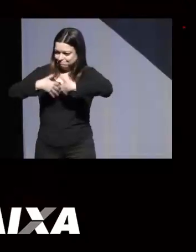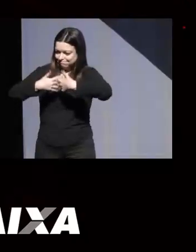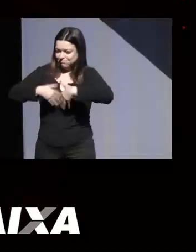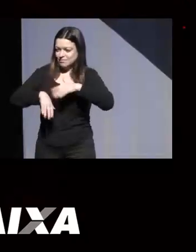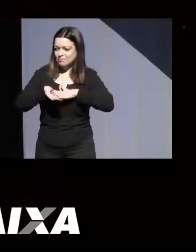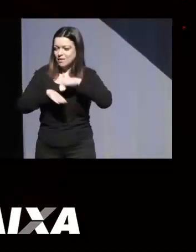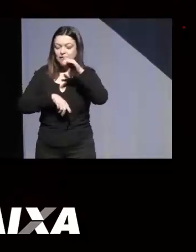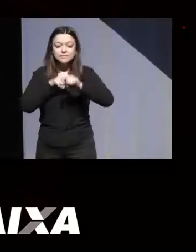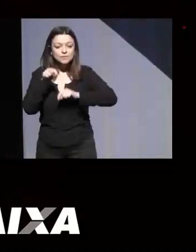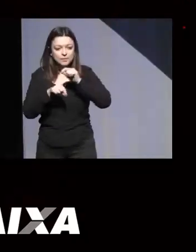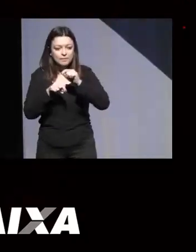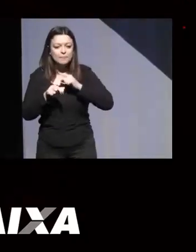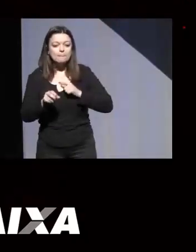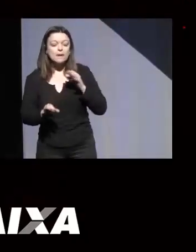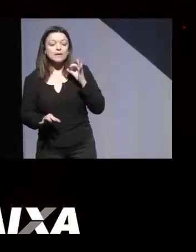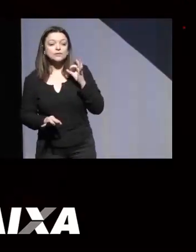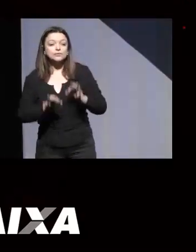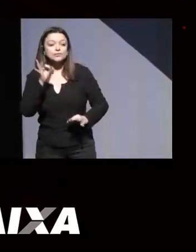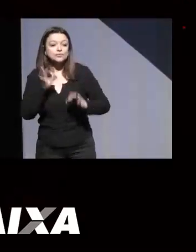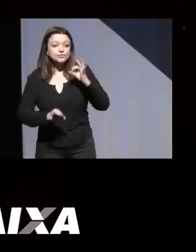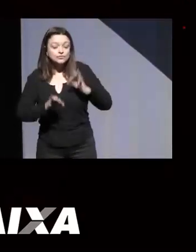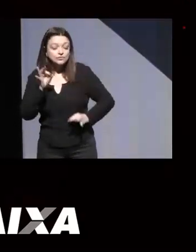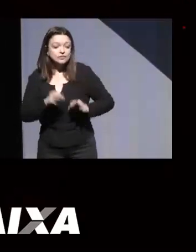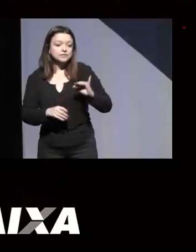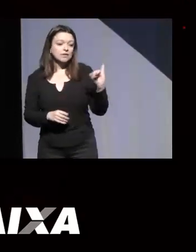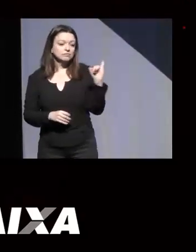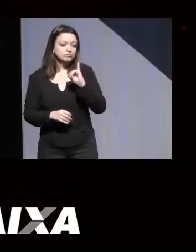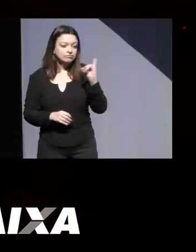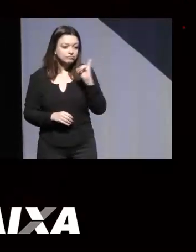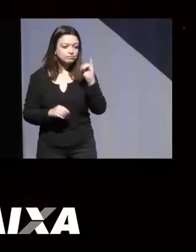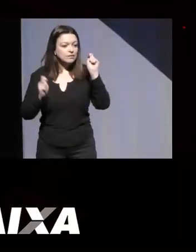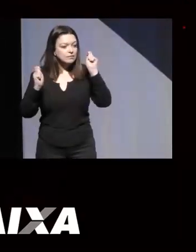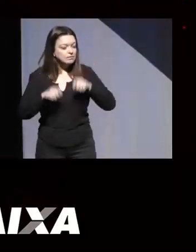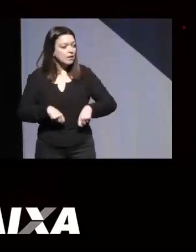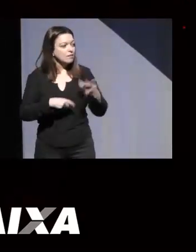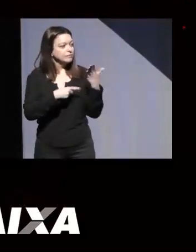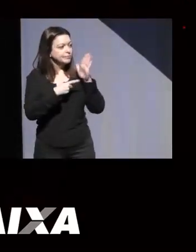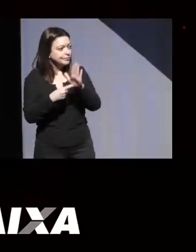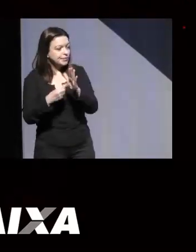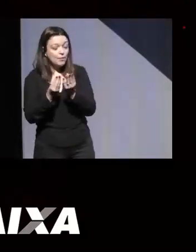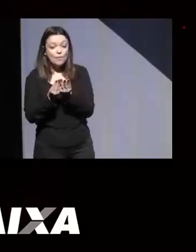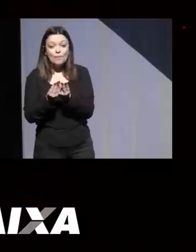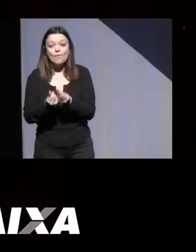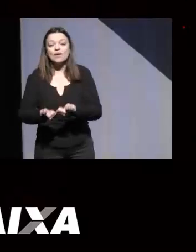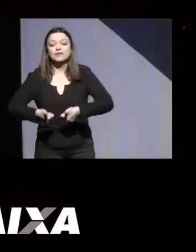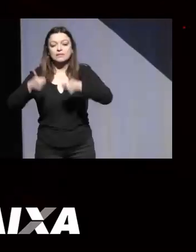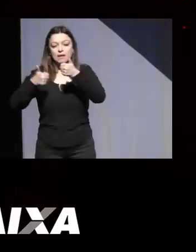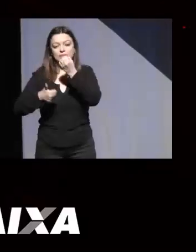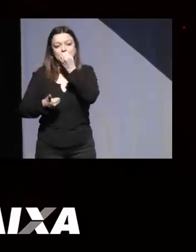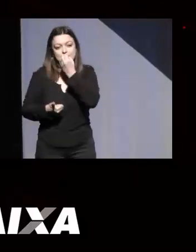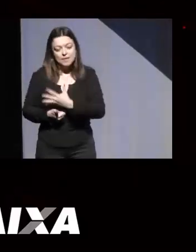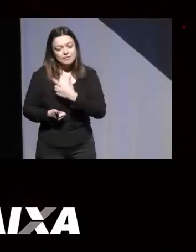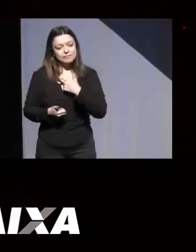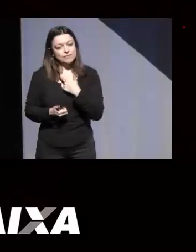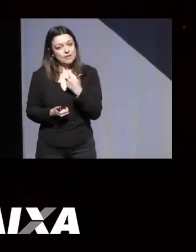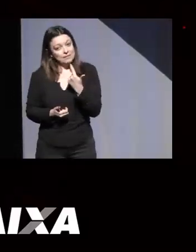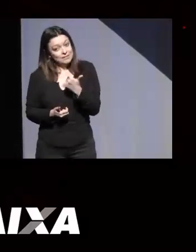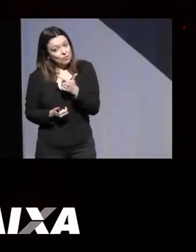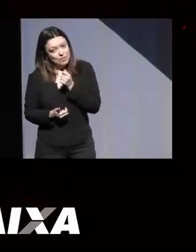a justiça tributária impõe uma tributação de boa qualidade, que nós não temos e não sabemos se